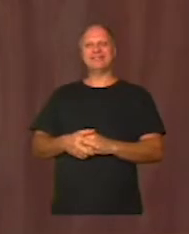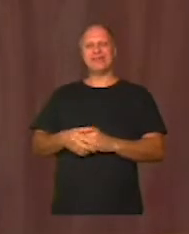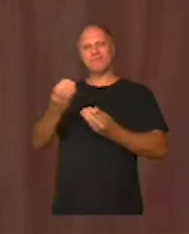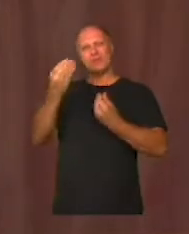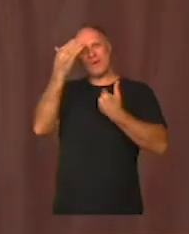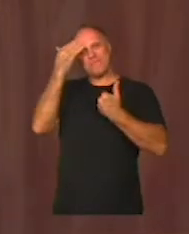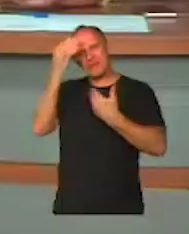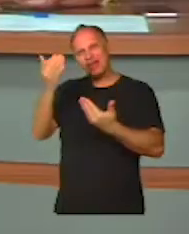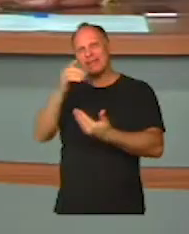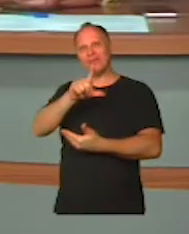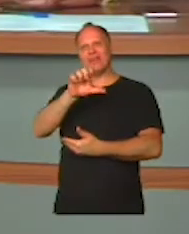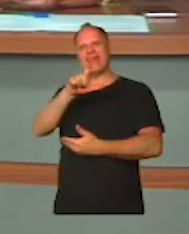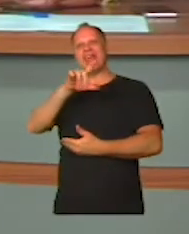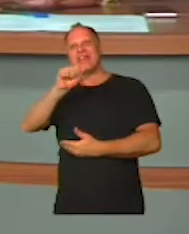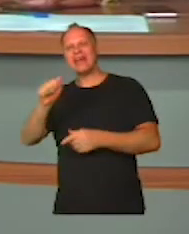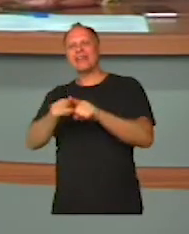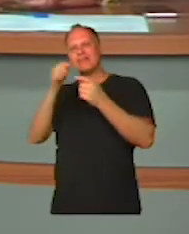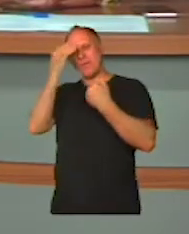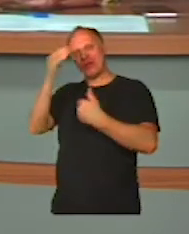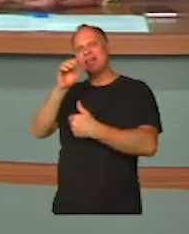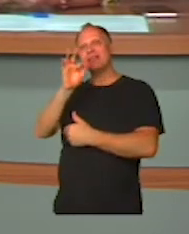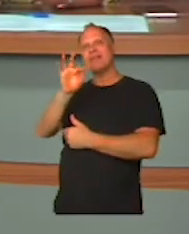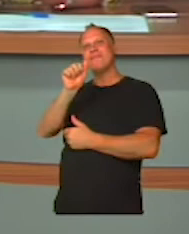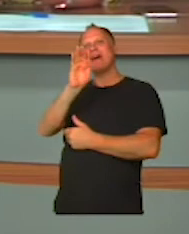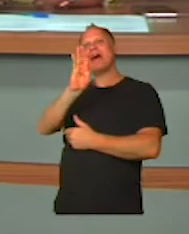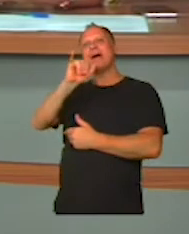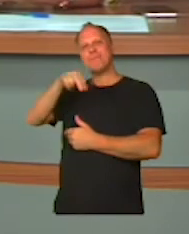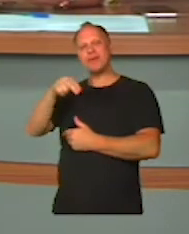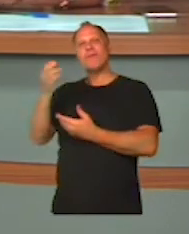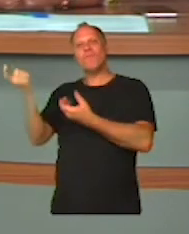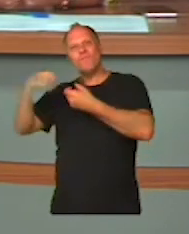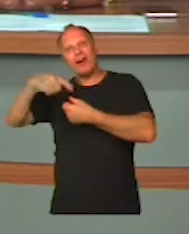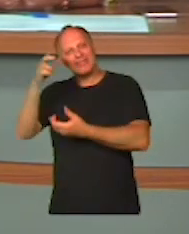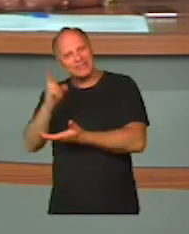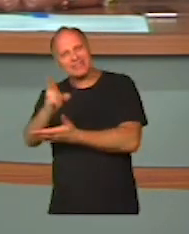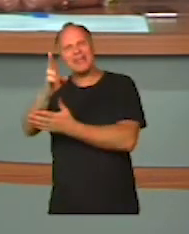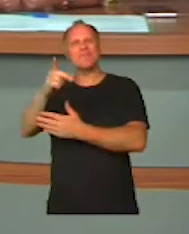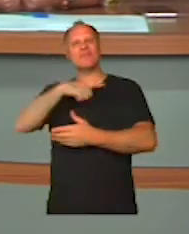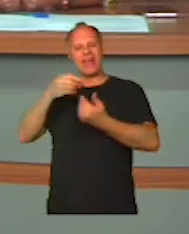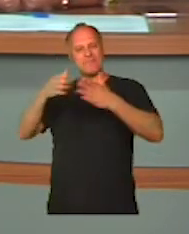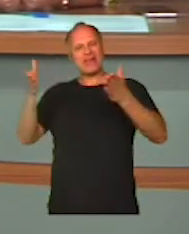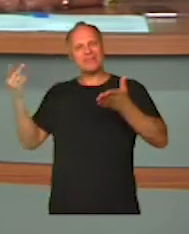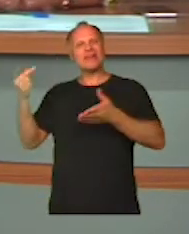Muito obrigada, Leila. Muito obrigada, Fábio. Volte sempre. Sempre, né? Teremos portas